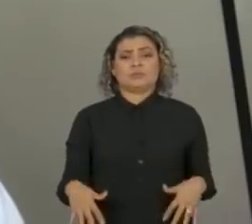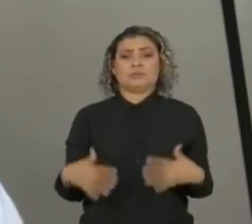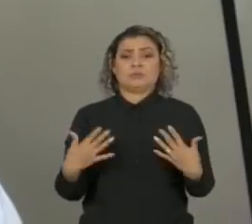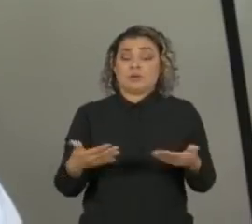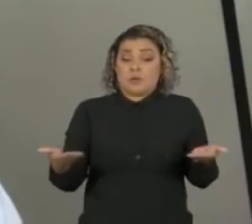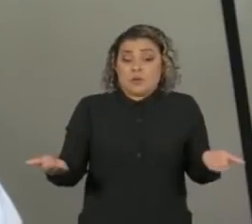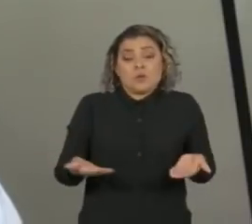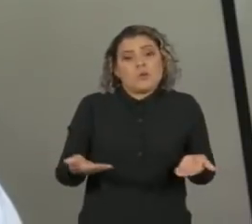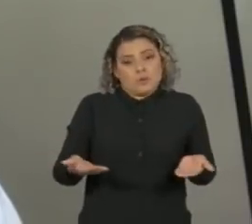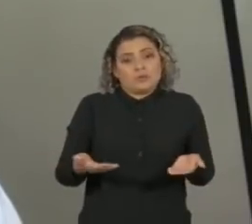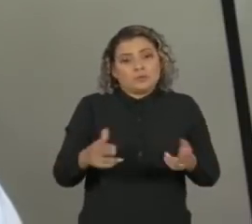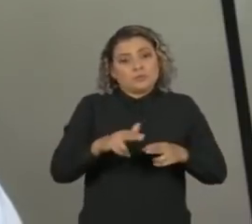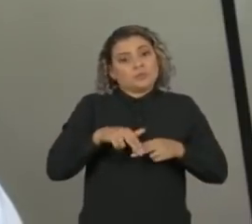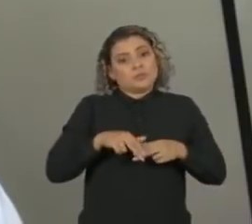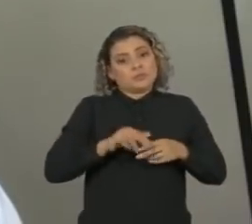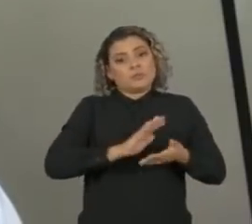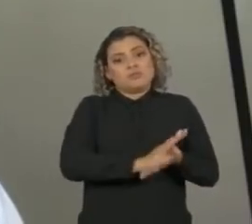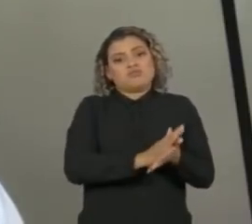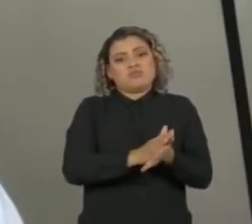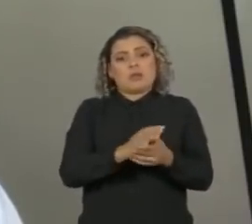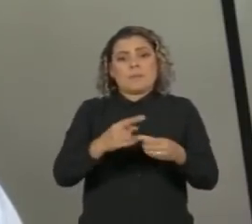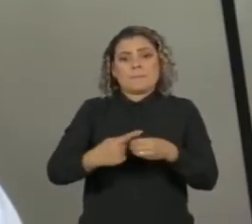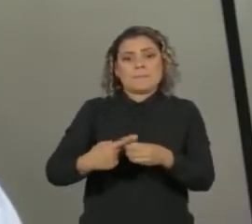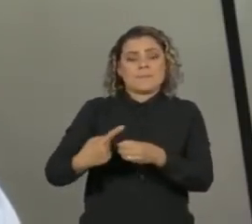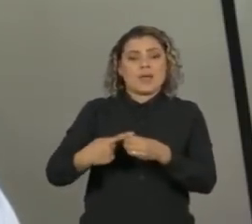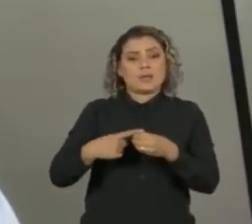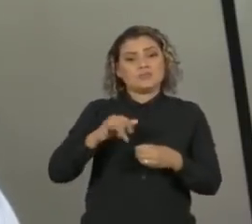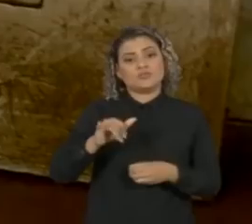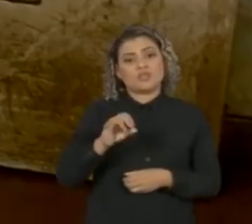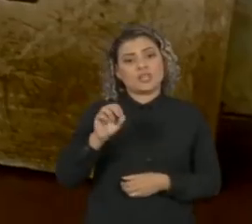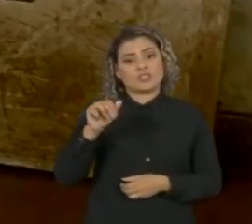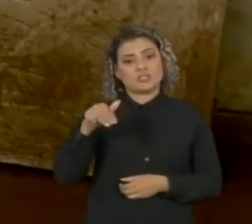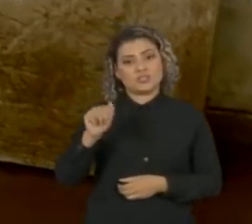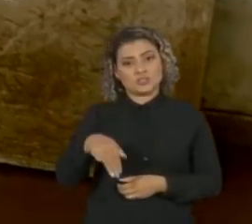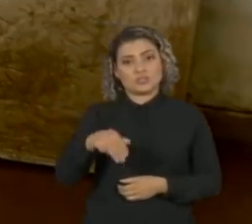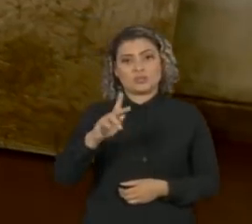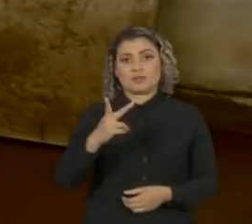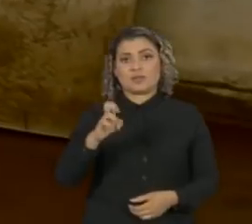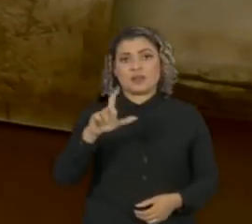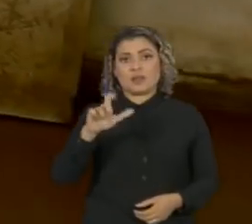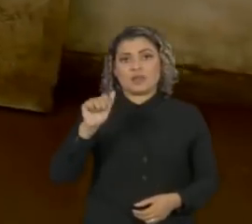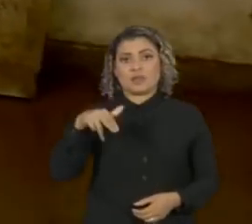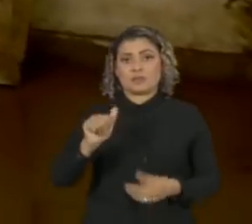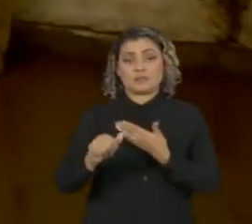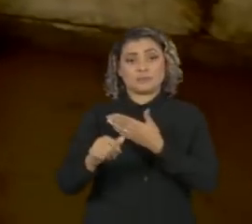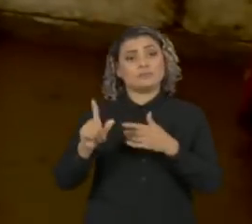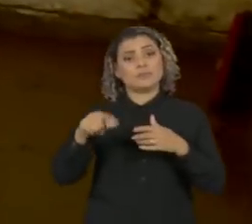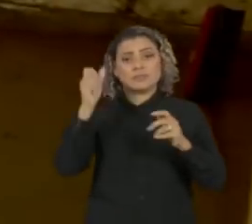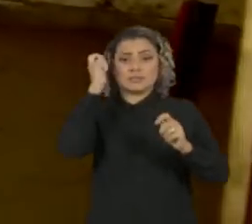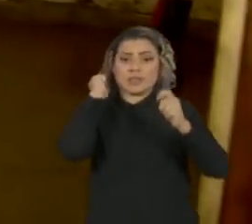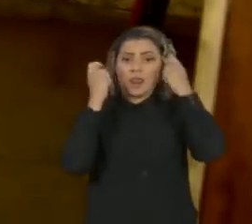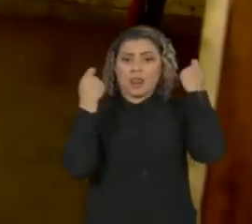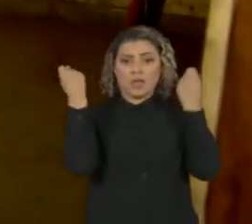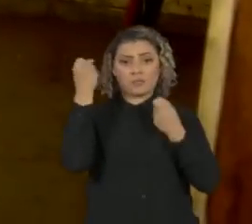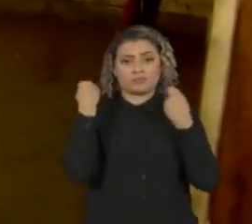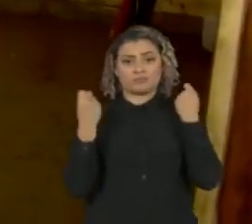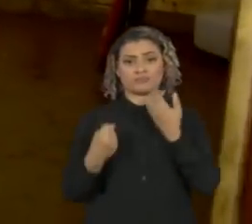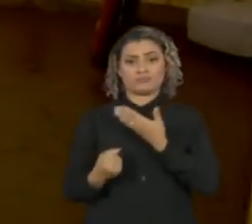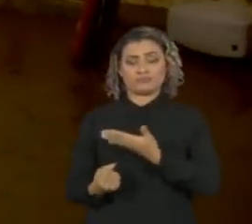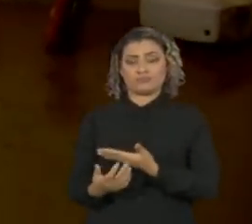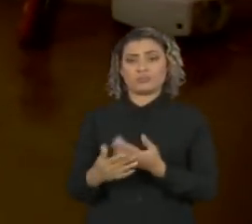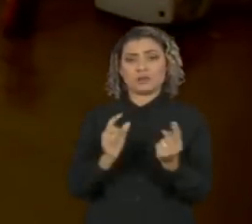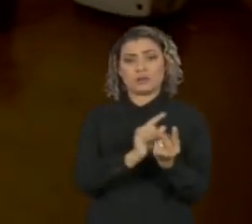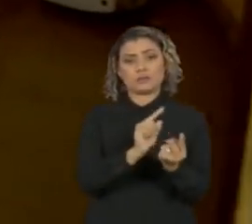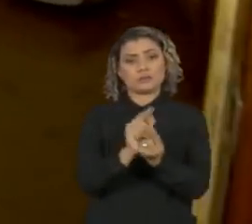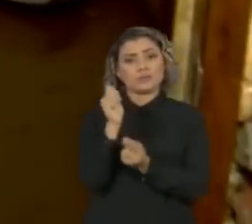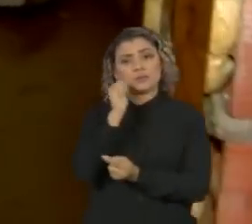hoje está ocupado, por sua vez, por um bairro, um deles é o Jardim Helena. Nesse cômodo funcionava um salão de beleza, que